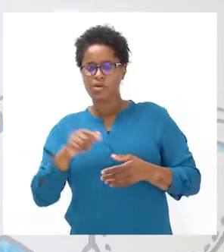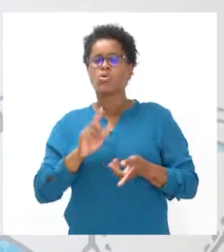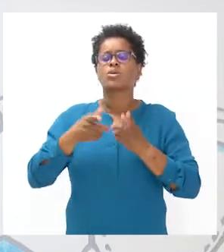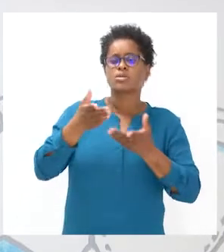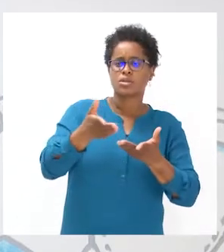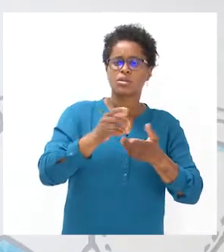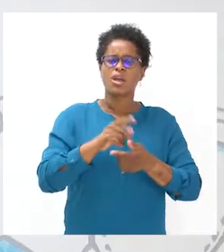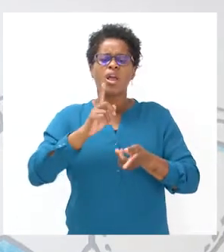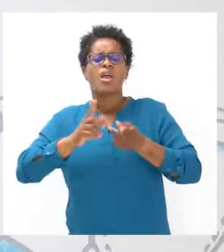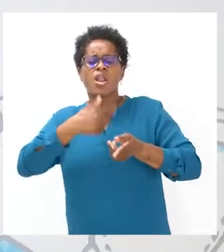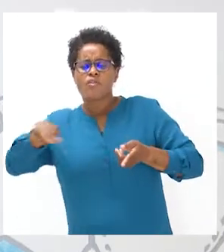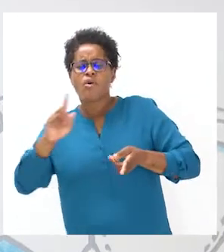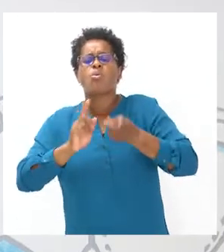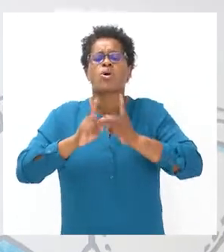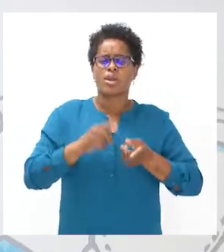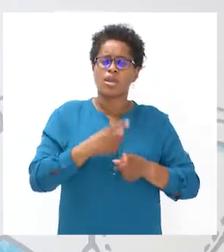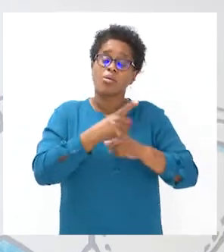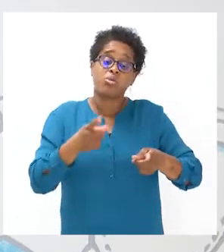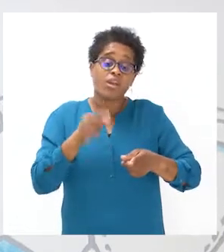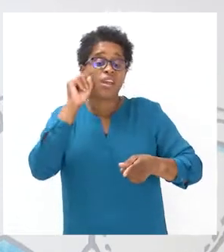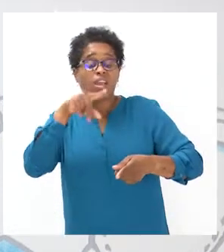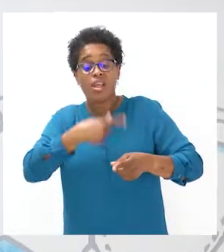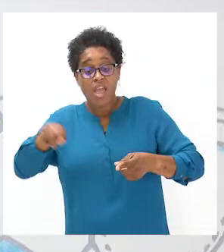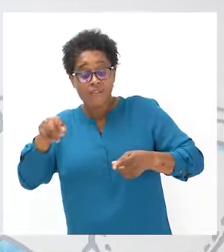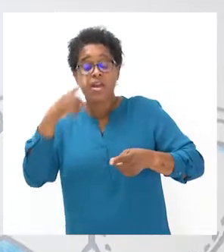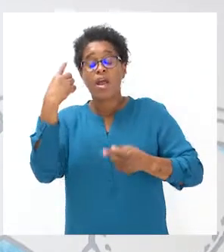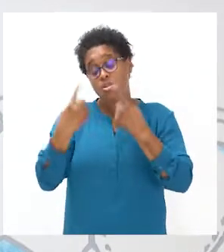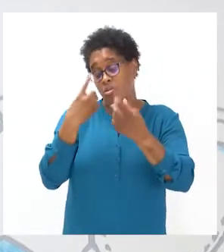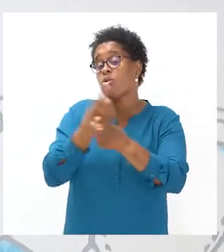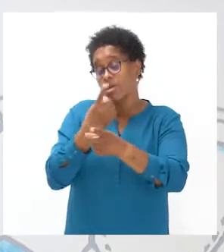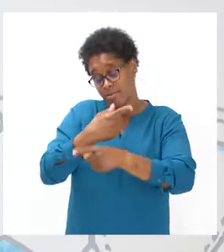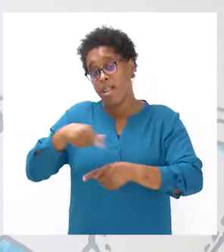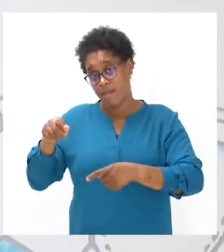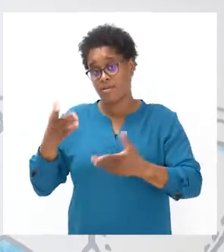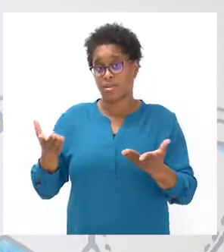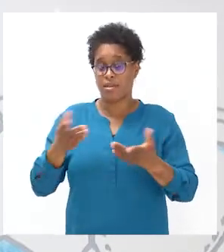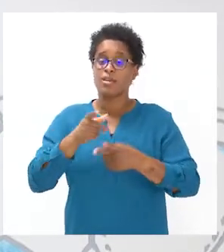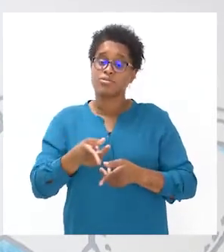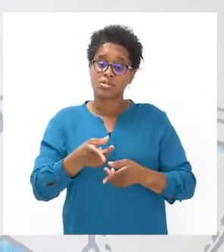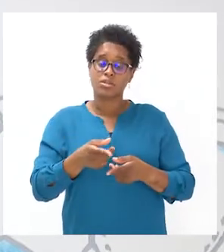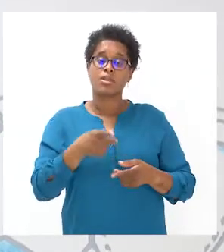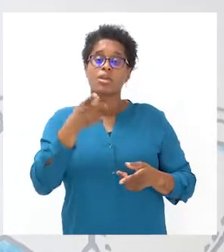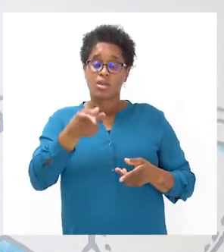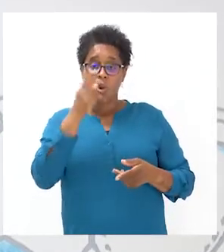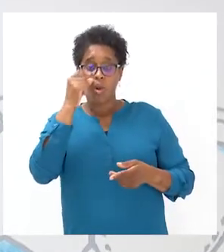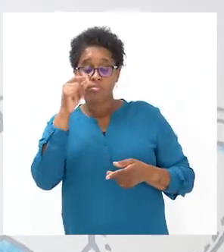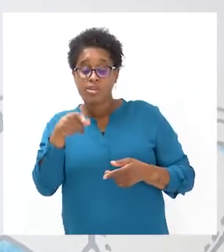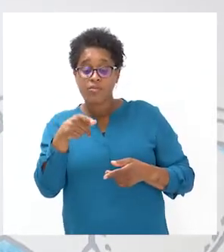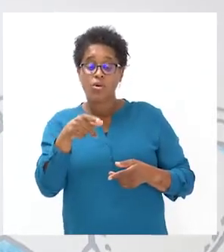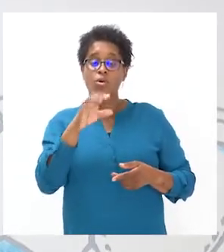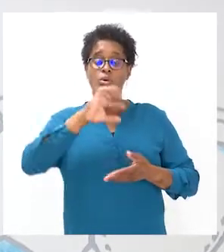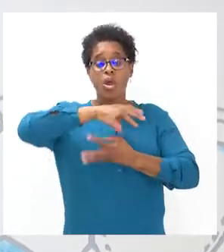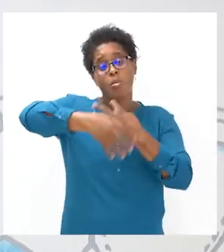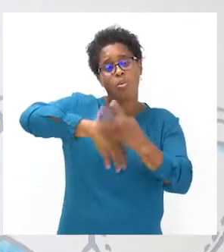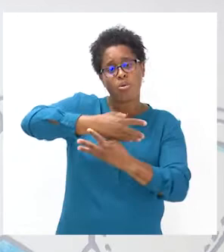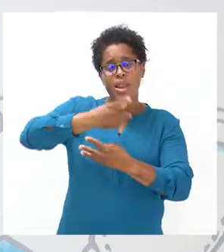o moço levou o quê? Porque quem leva, leva alguma coisa, não é? Então, neste caso, o moço levou o embrulho. Levou pede